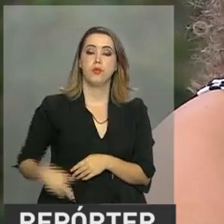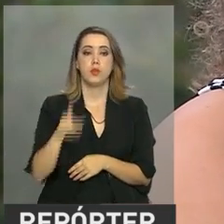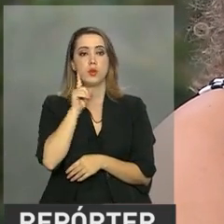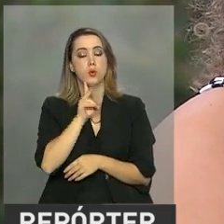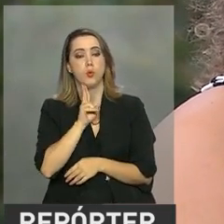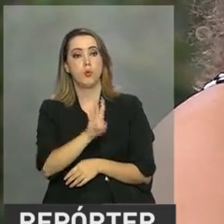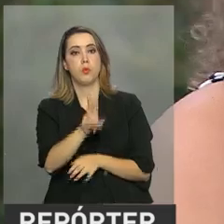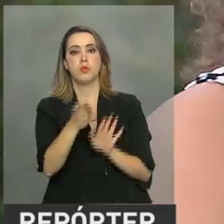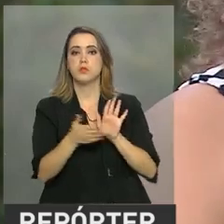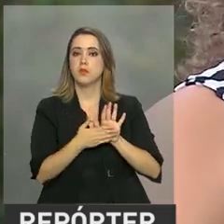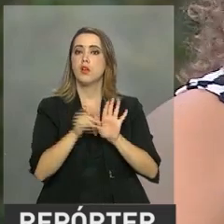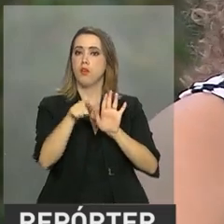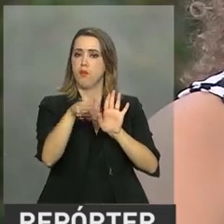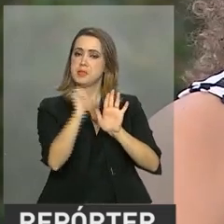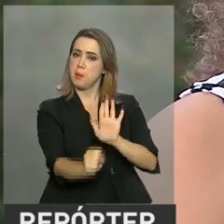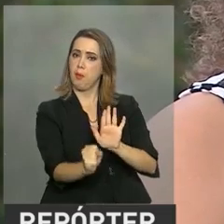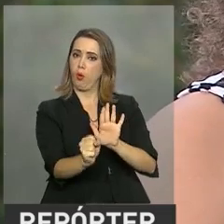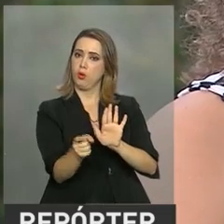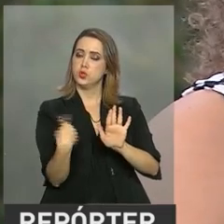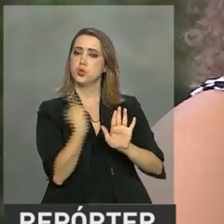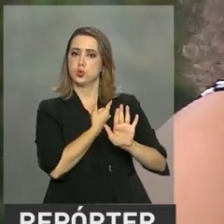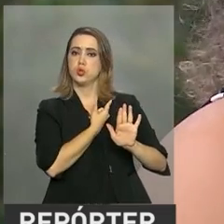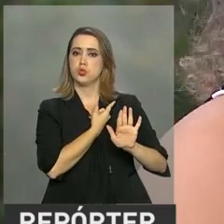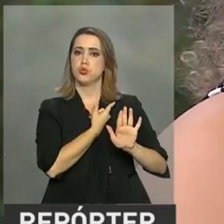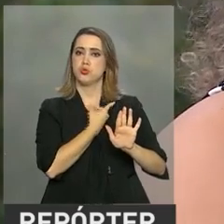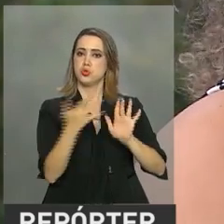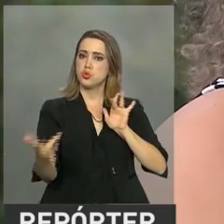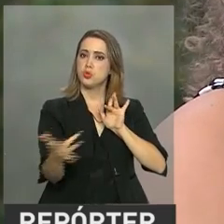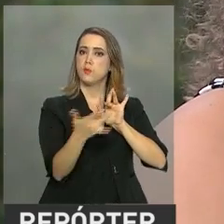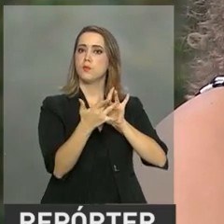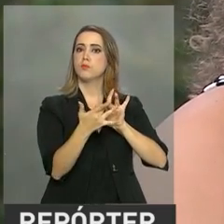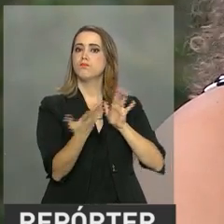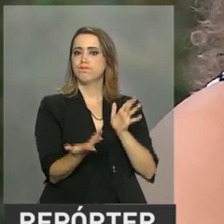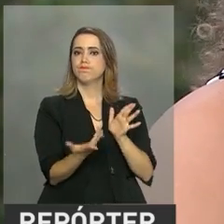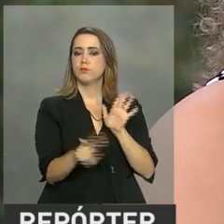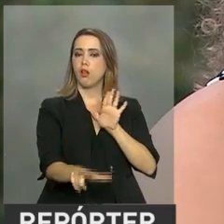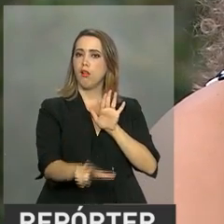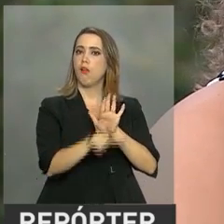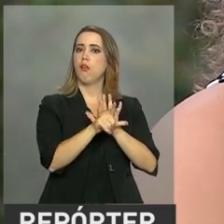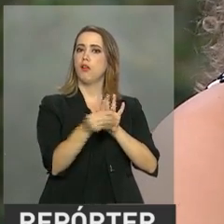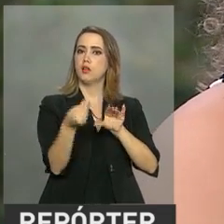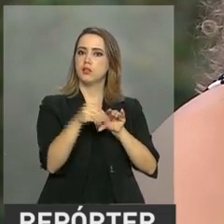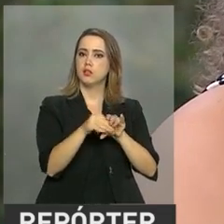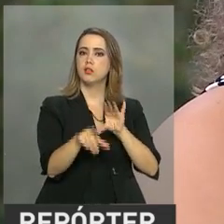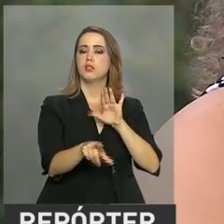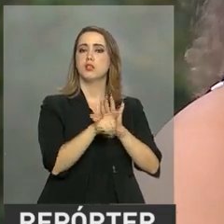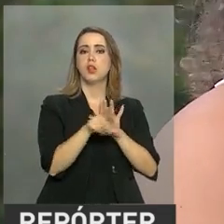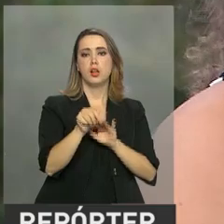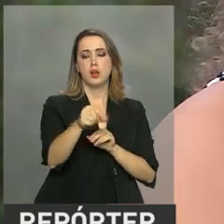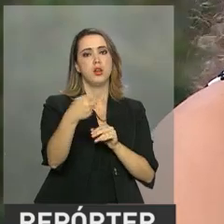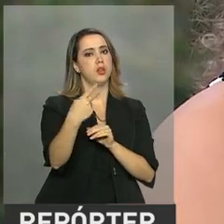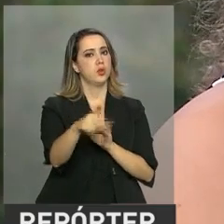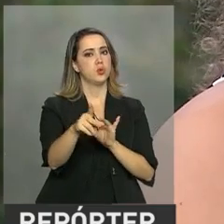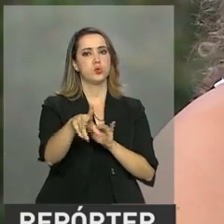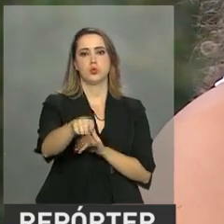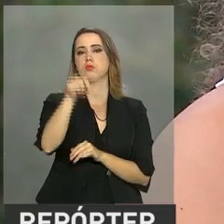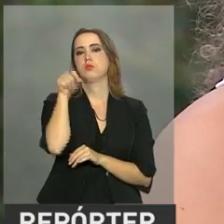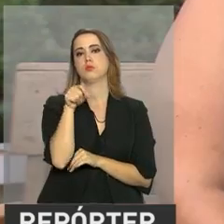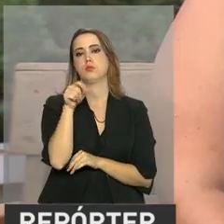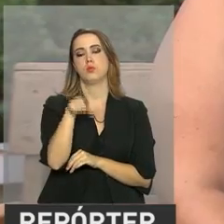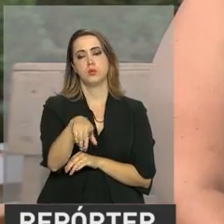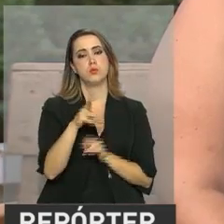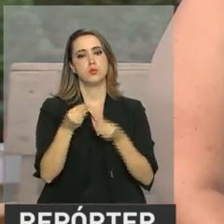pode a gente reconhece a gente legitima quem você é e a sua escolha isso dá muita